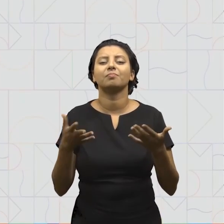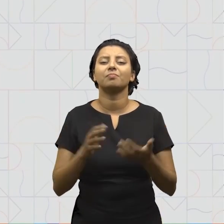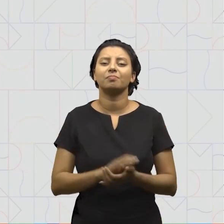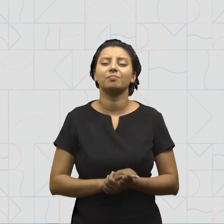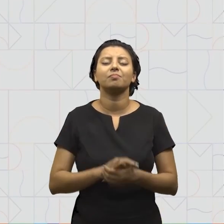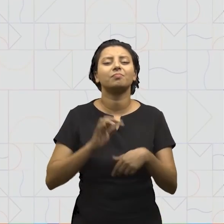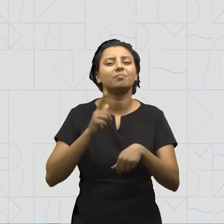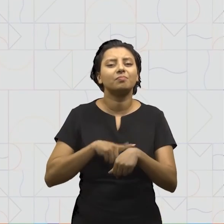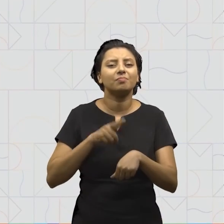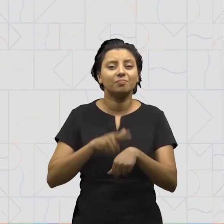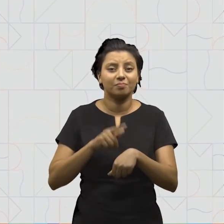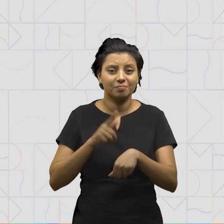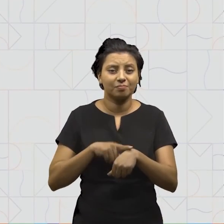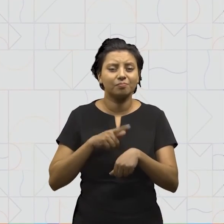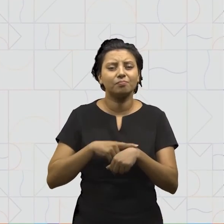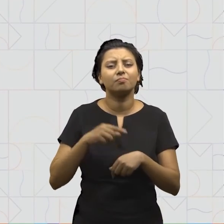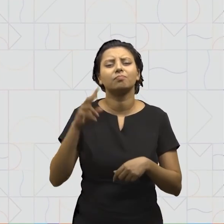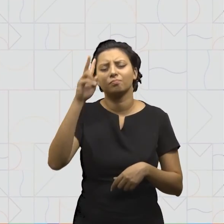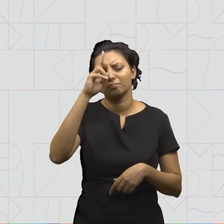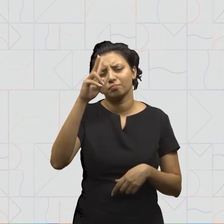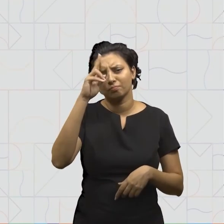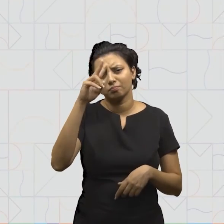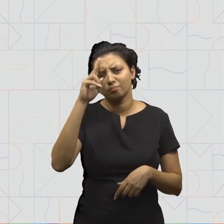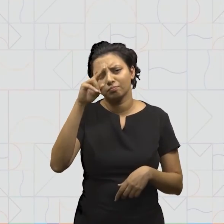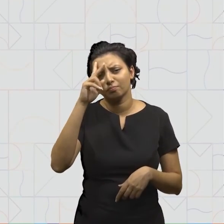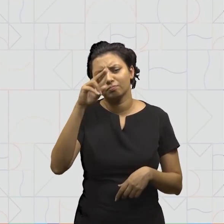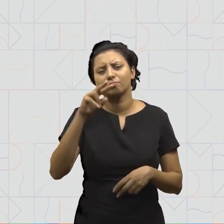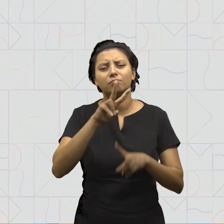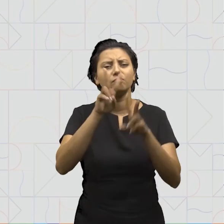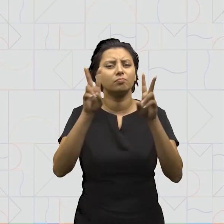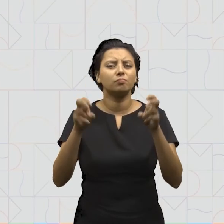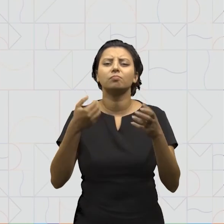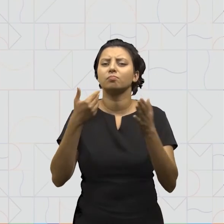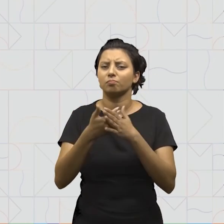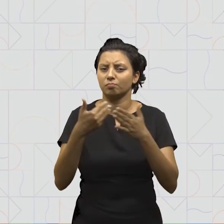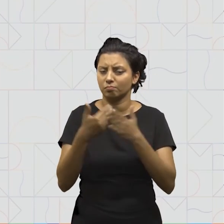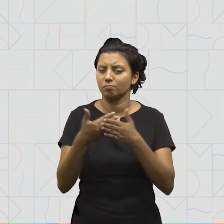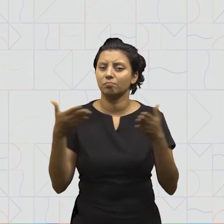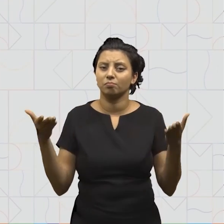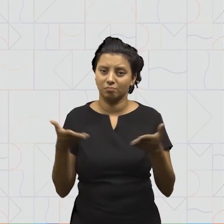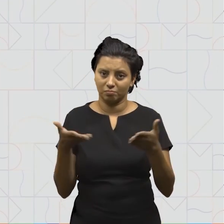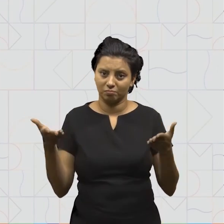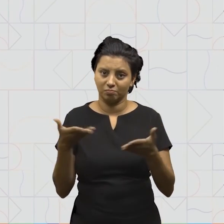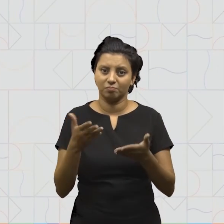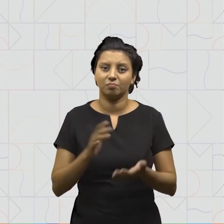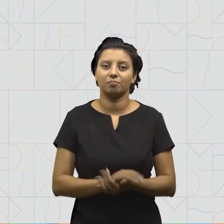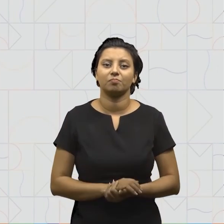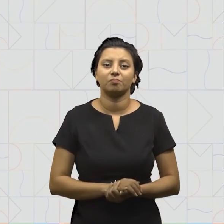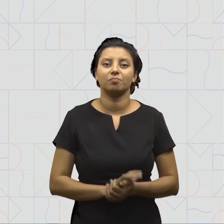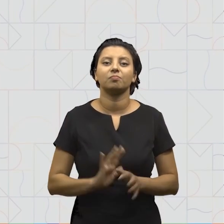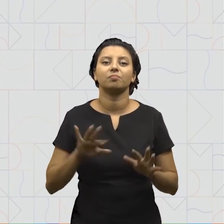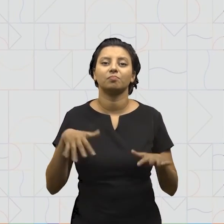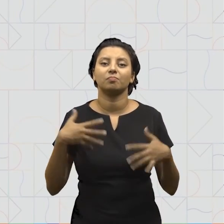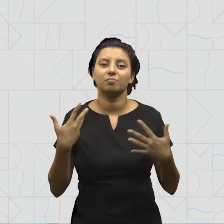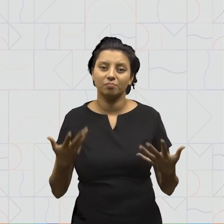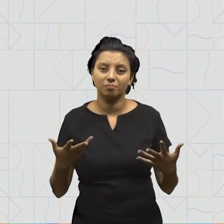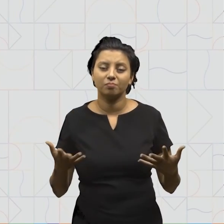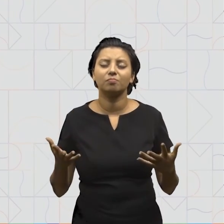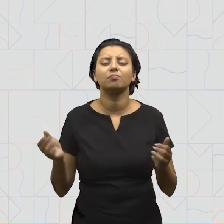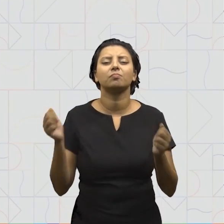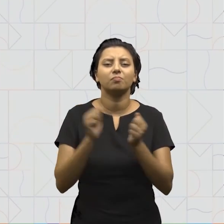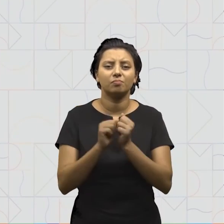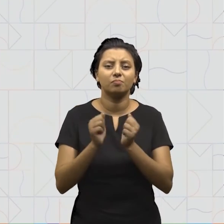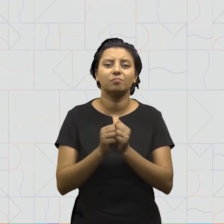aluno, chegou a hora de lembrarmos um pouco do que vimos na aula de hoje. Então,